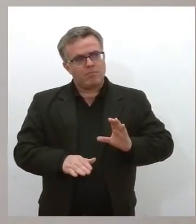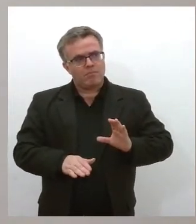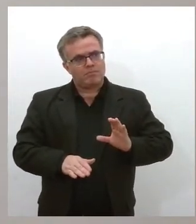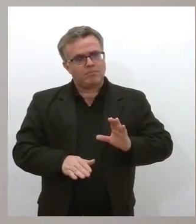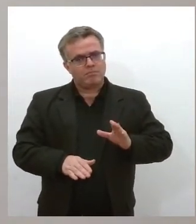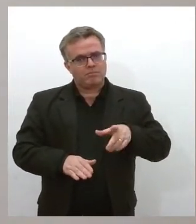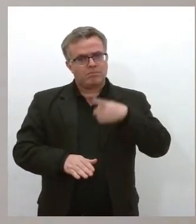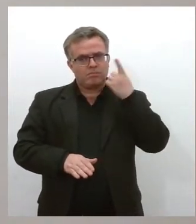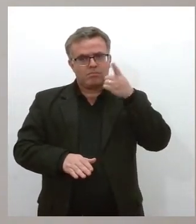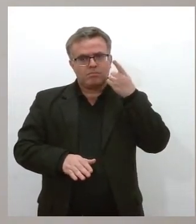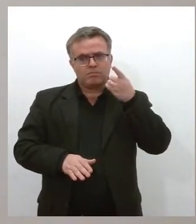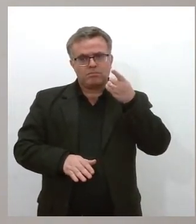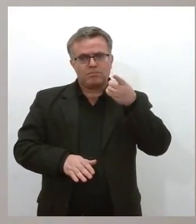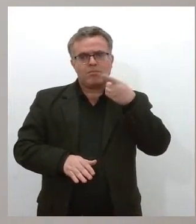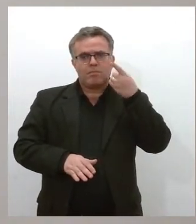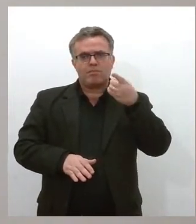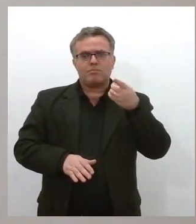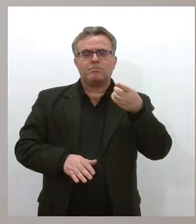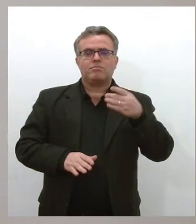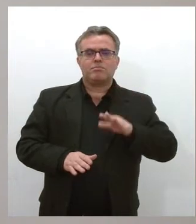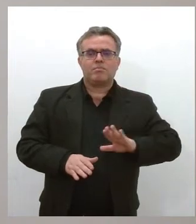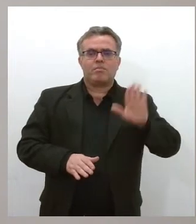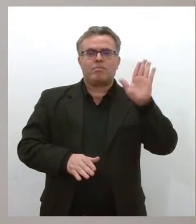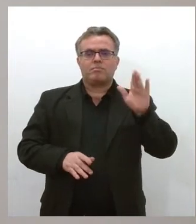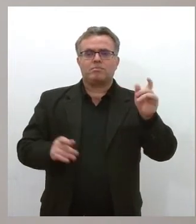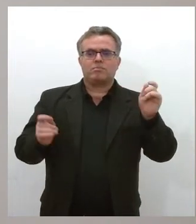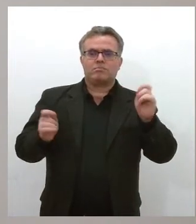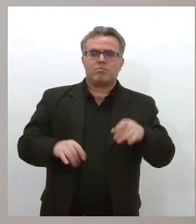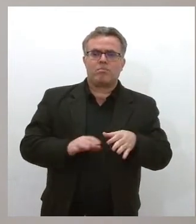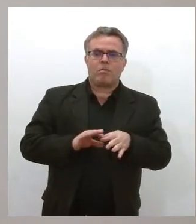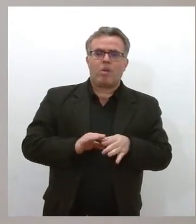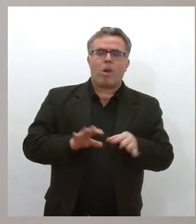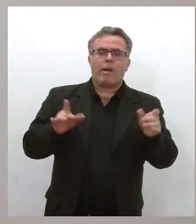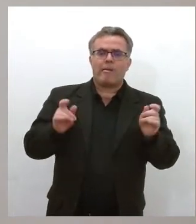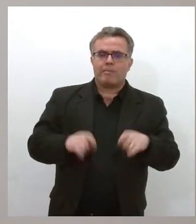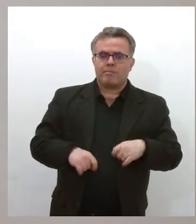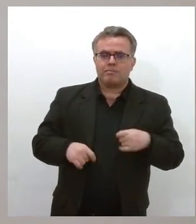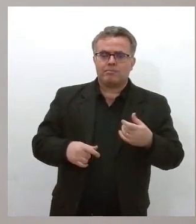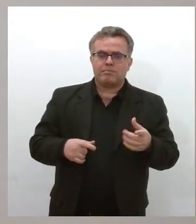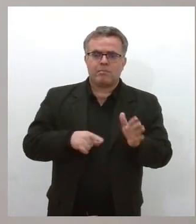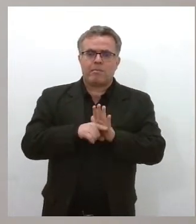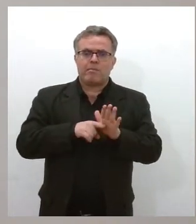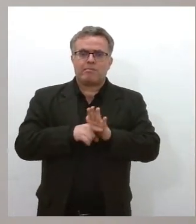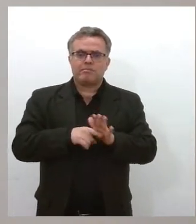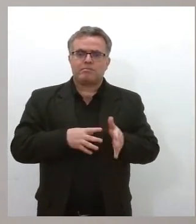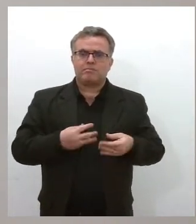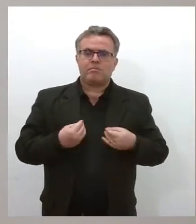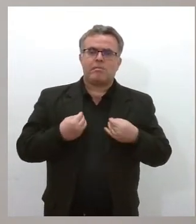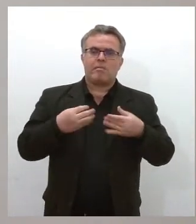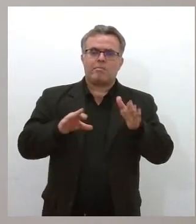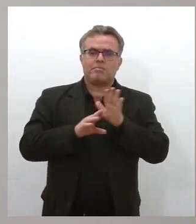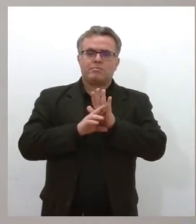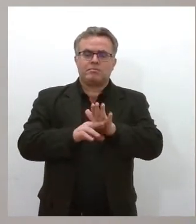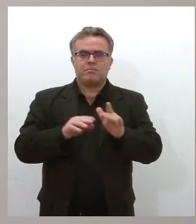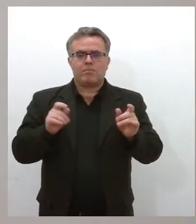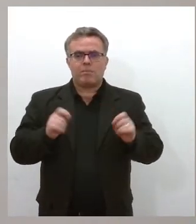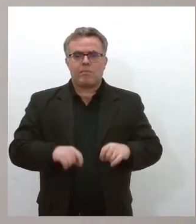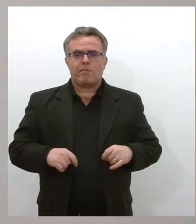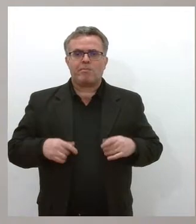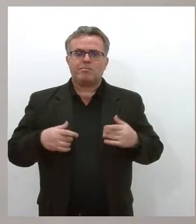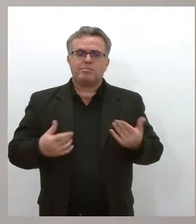muito sucesso no seu mandato. Eu queria deixar só à disposição aqui o levantamento feito pela representativa. Nós fizemos um